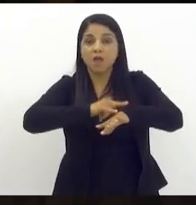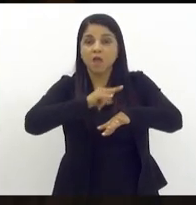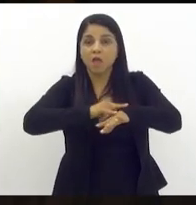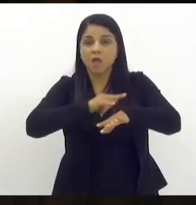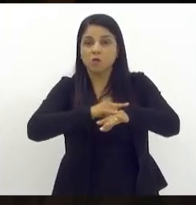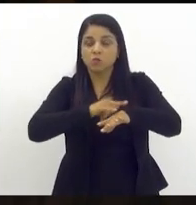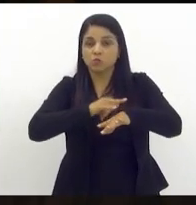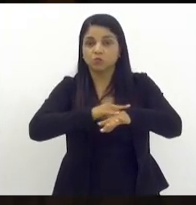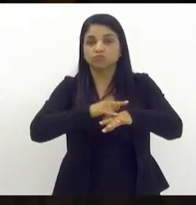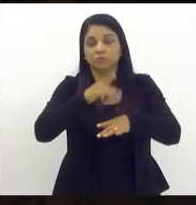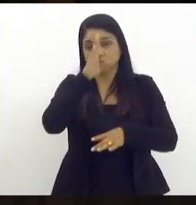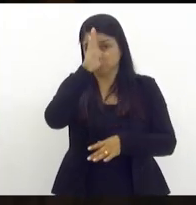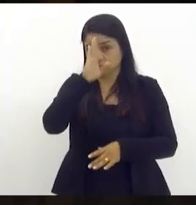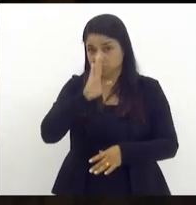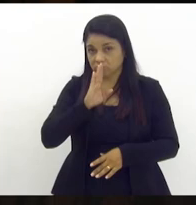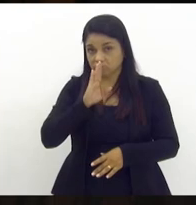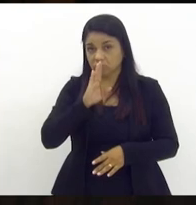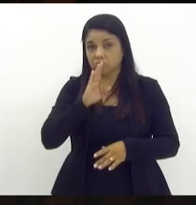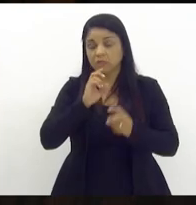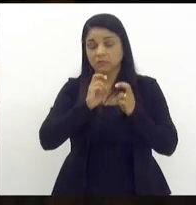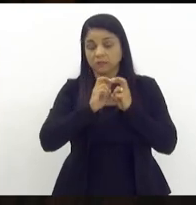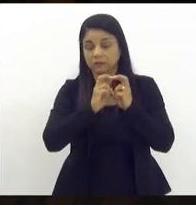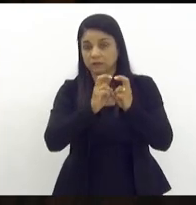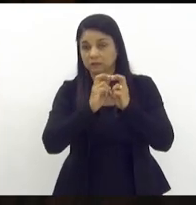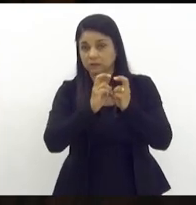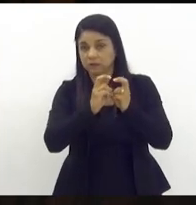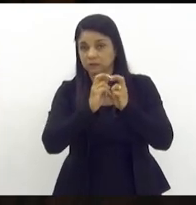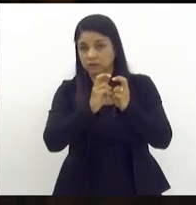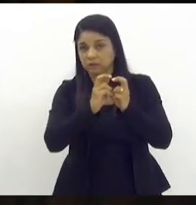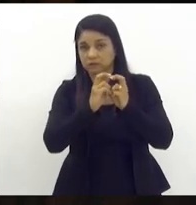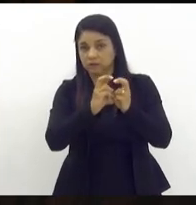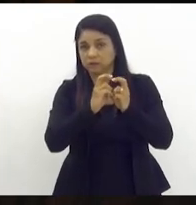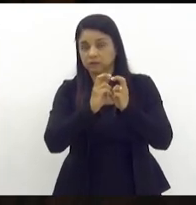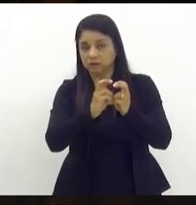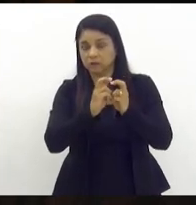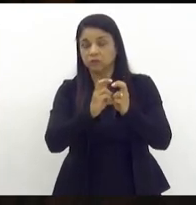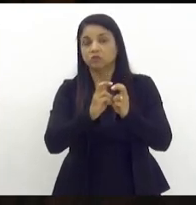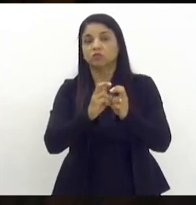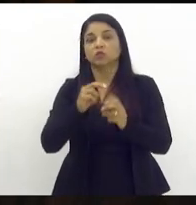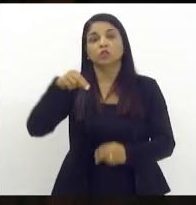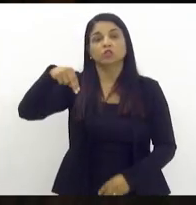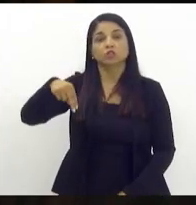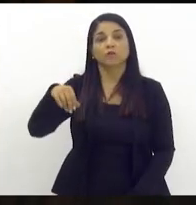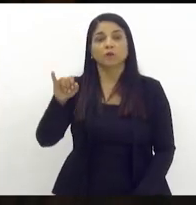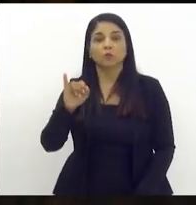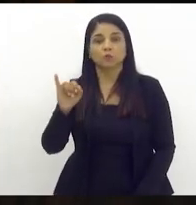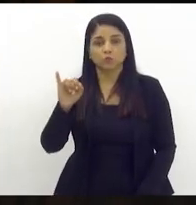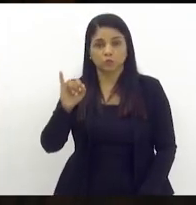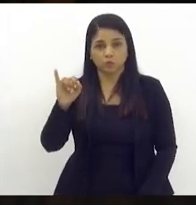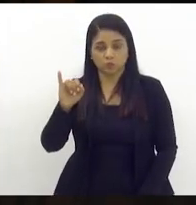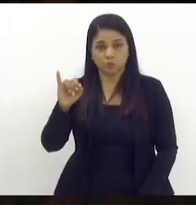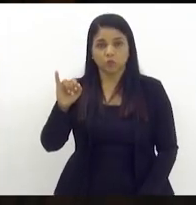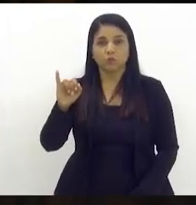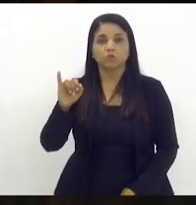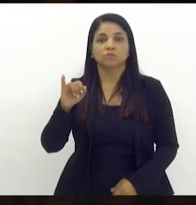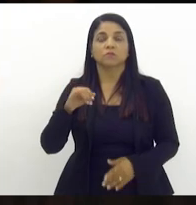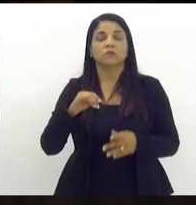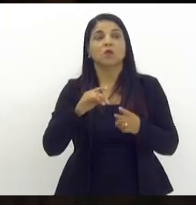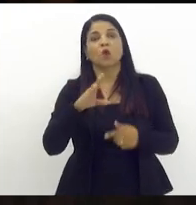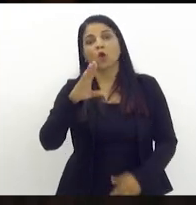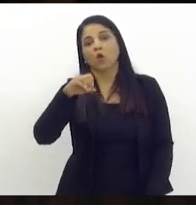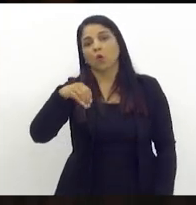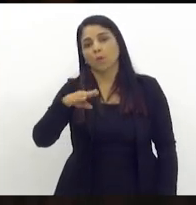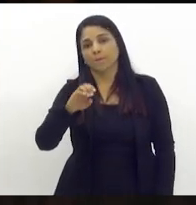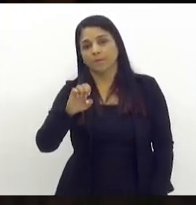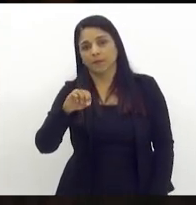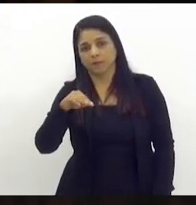utilização gratuita nas estações de trem da Supervia de Nova Iguaçu, Comendador Soares, Austin e